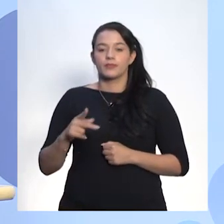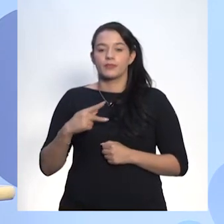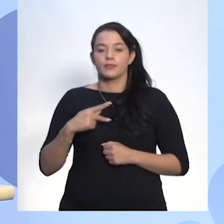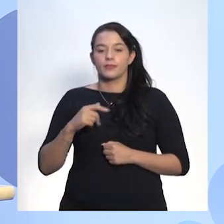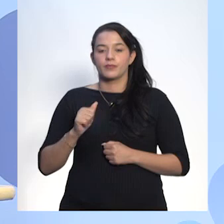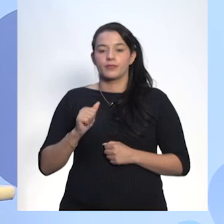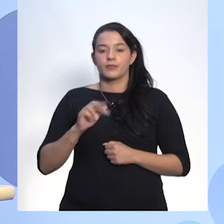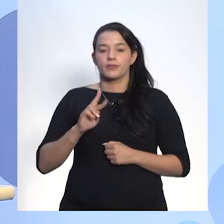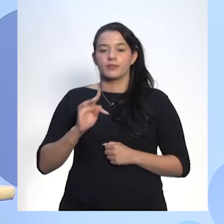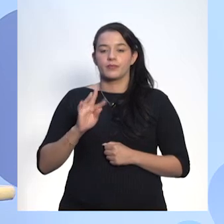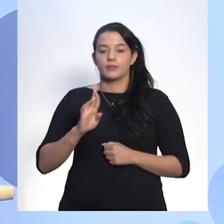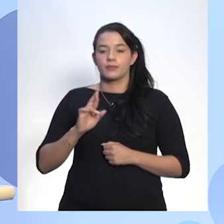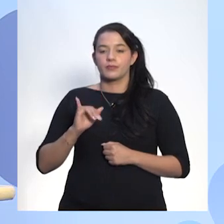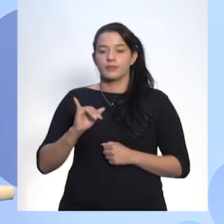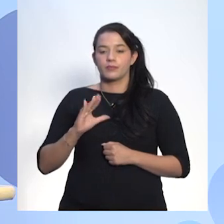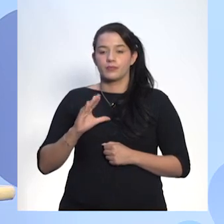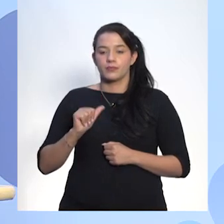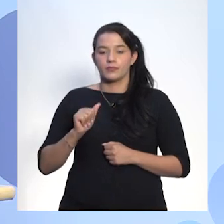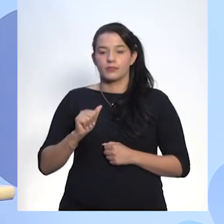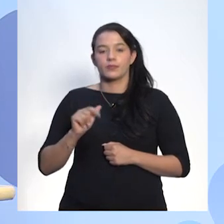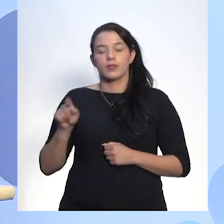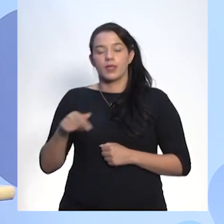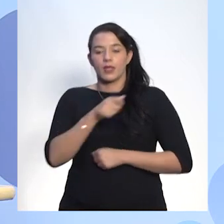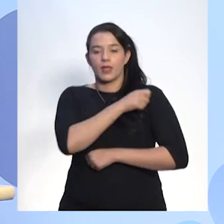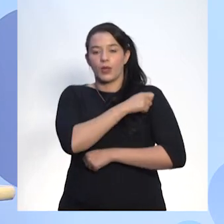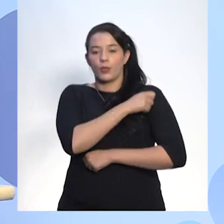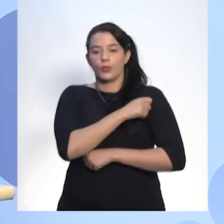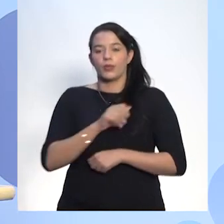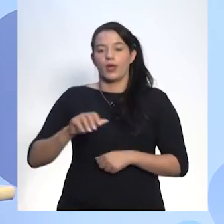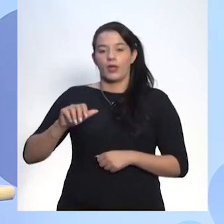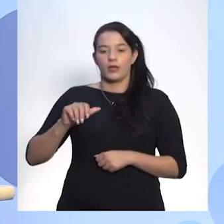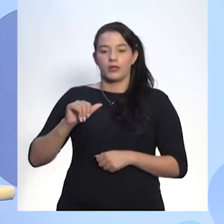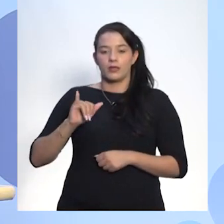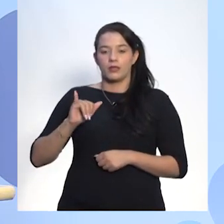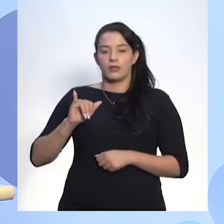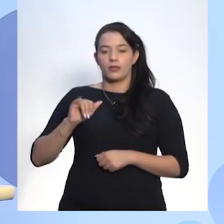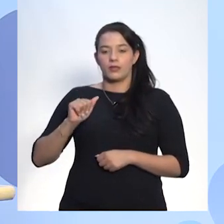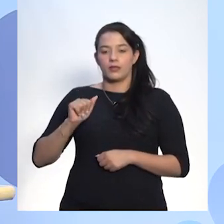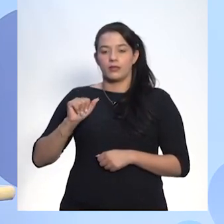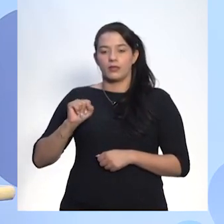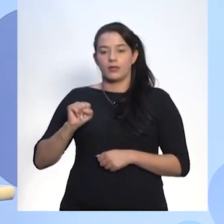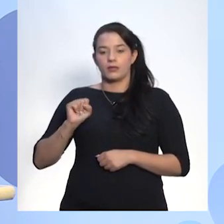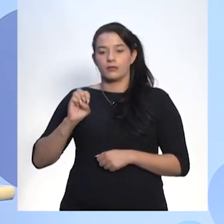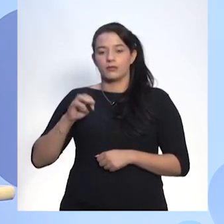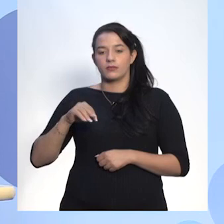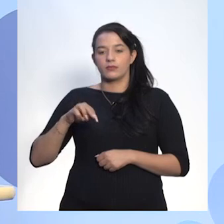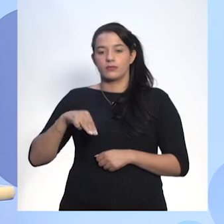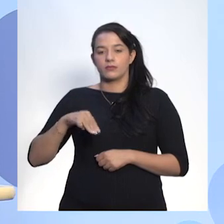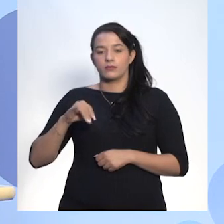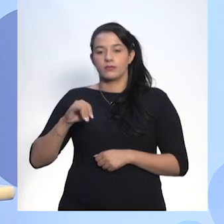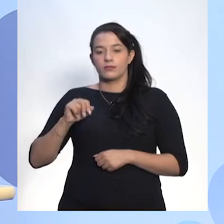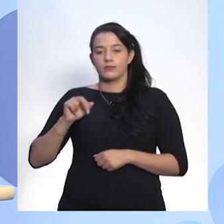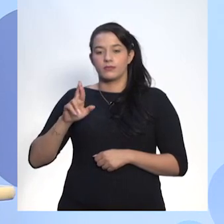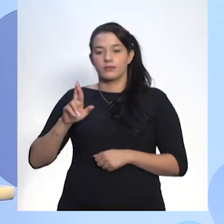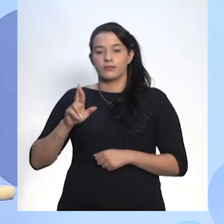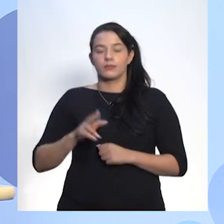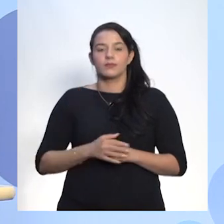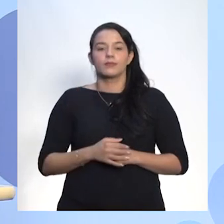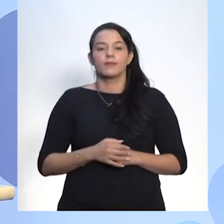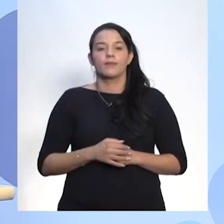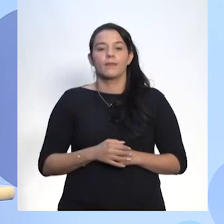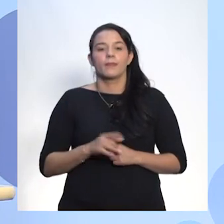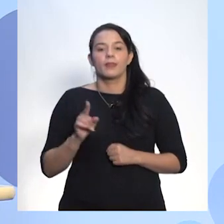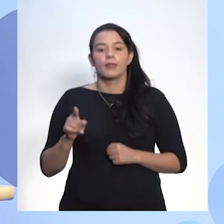a resposta aqui da Yasmin Pamela Alexandre, da Escola Estadual SOIMCO